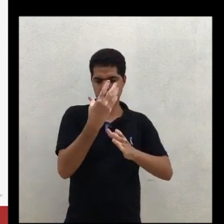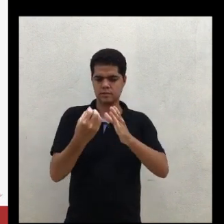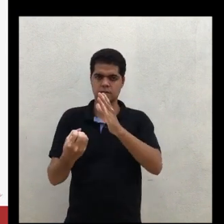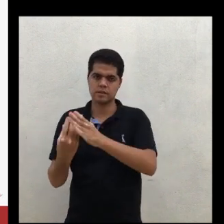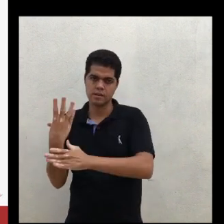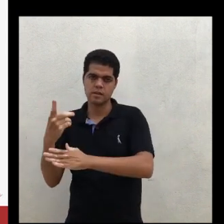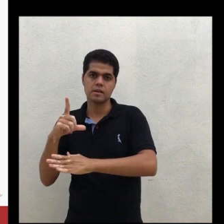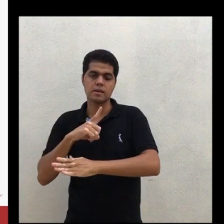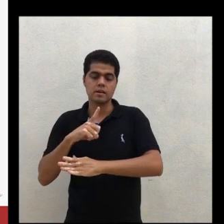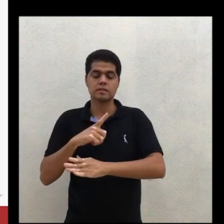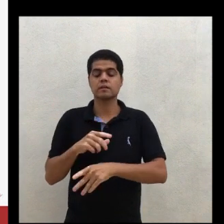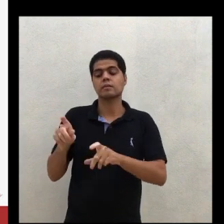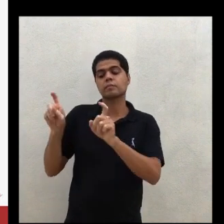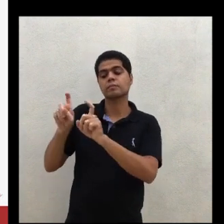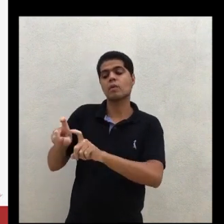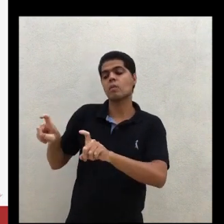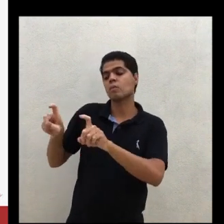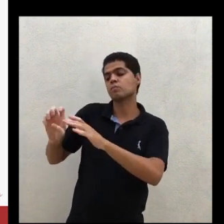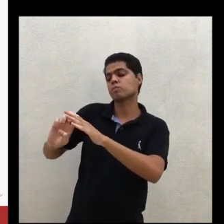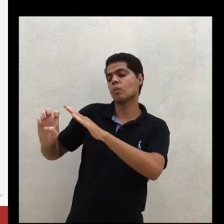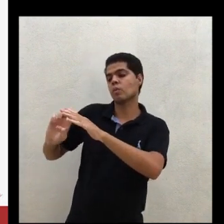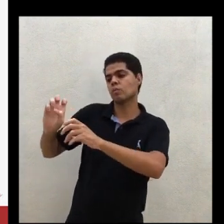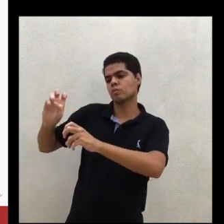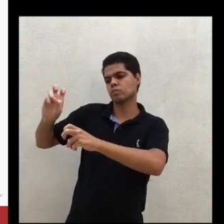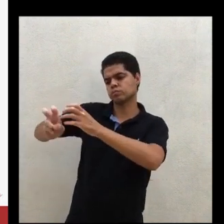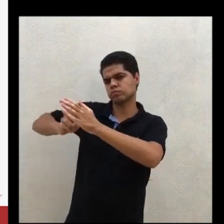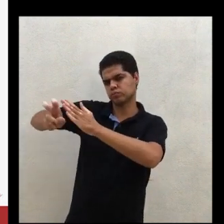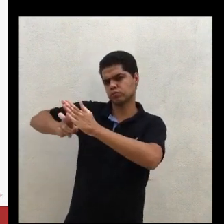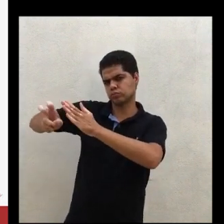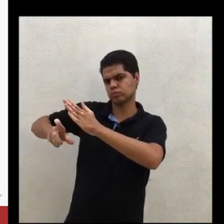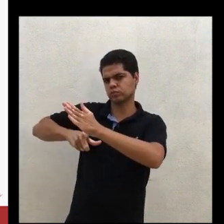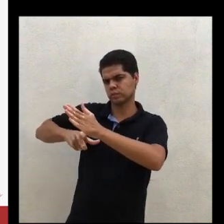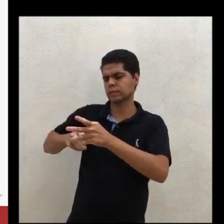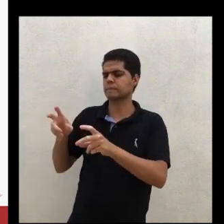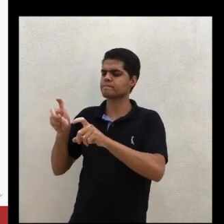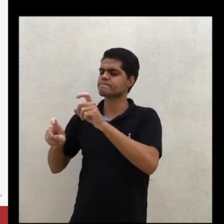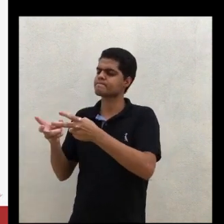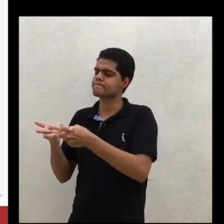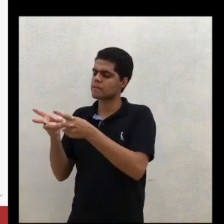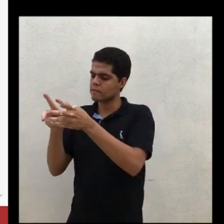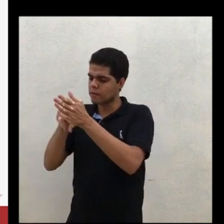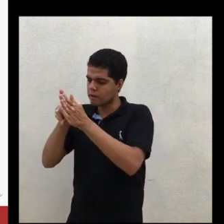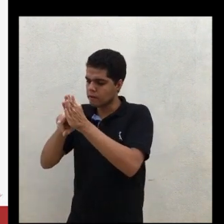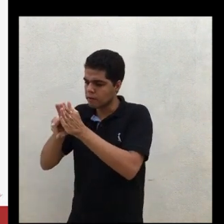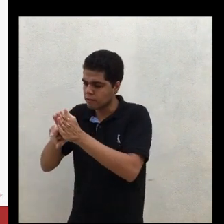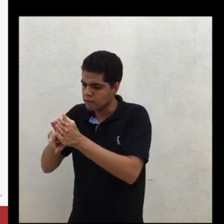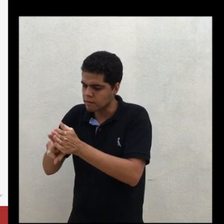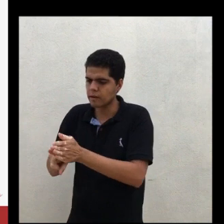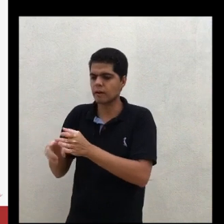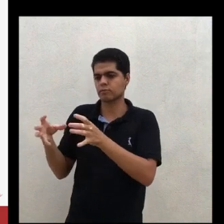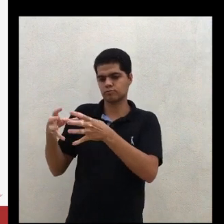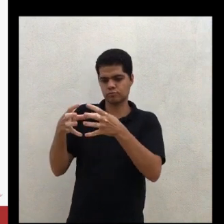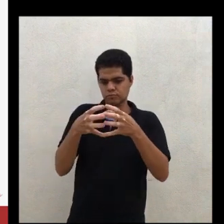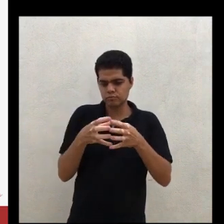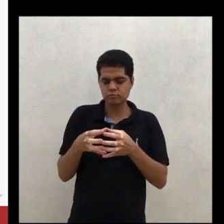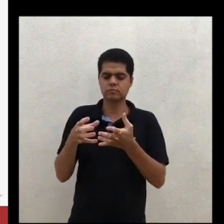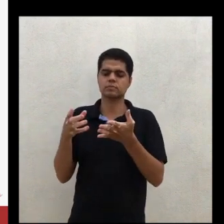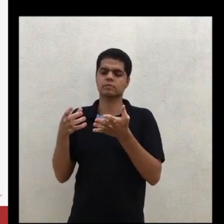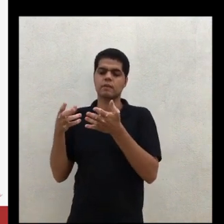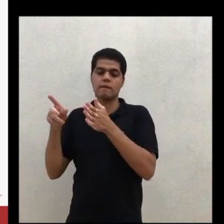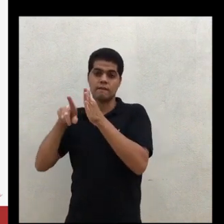vai avaliar os meus conjuntos, vai avaliar as regras, vai tomar uma decisão e eu